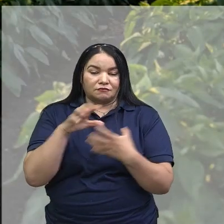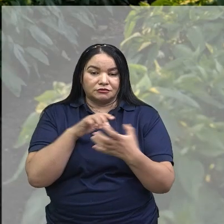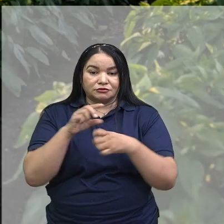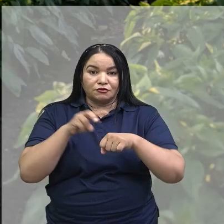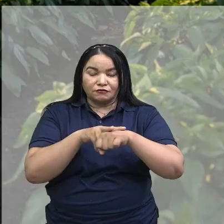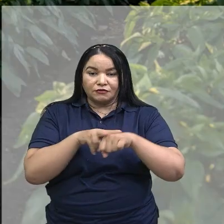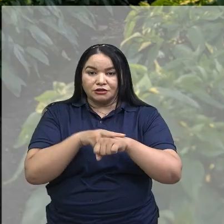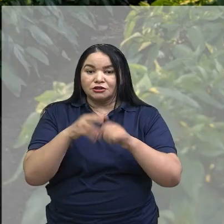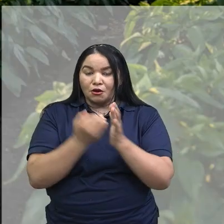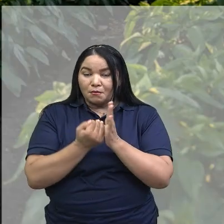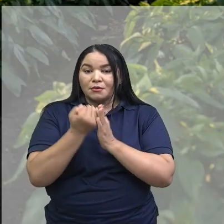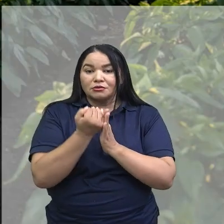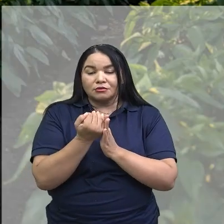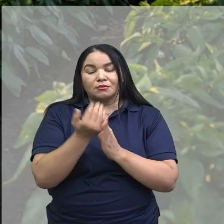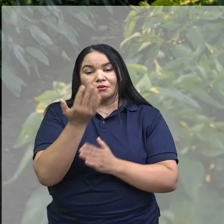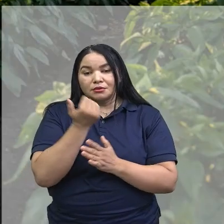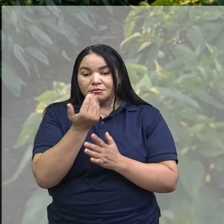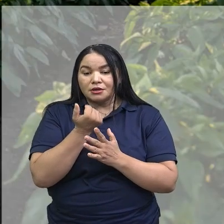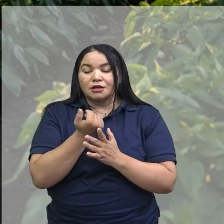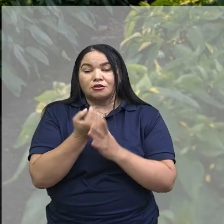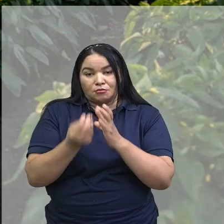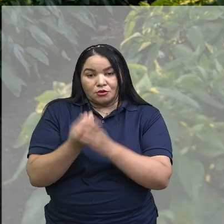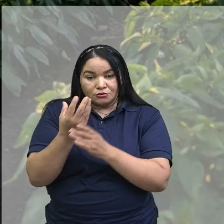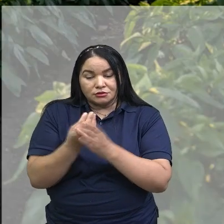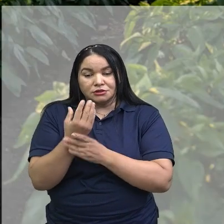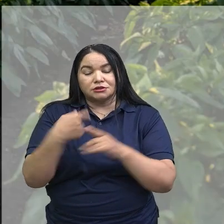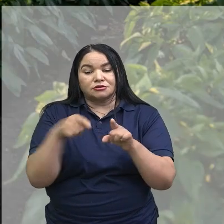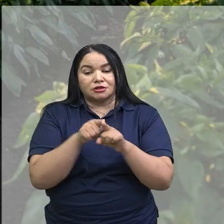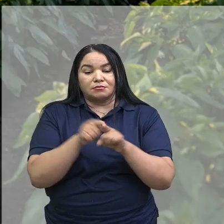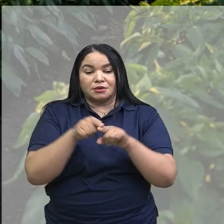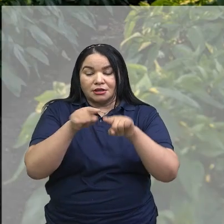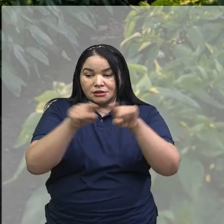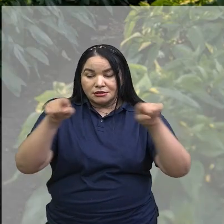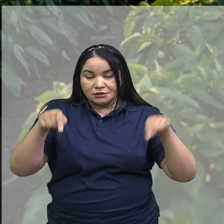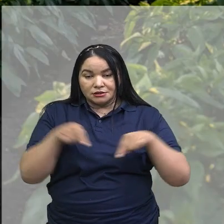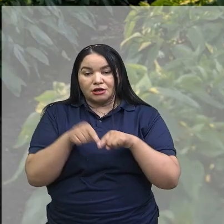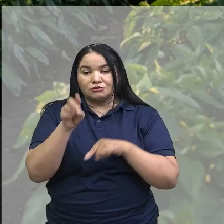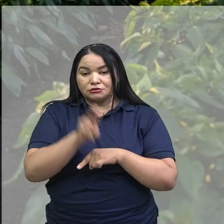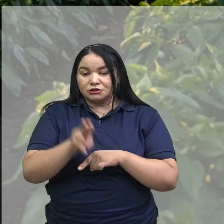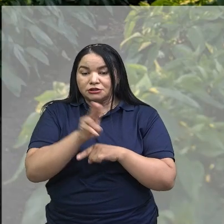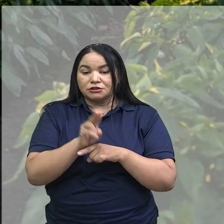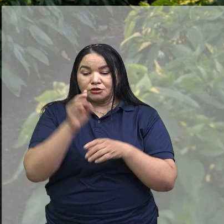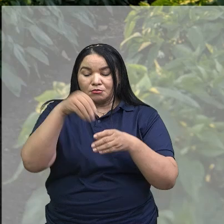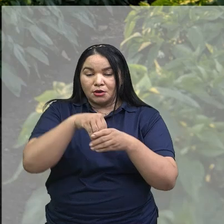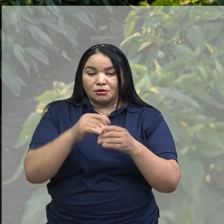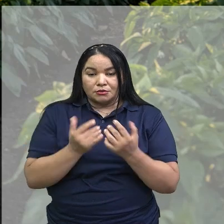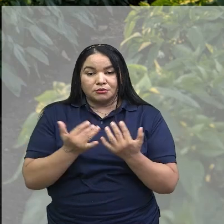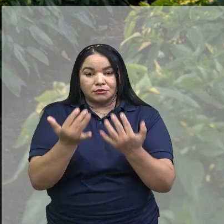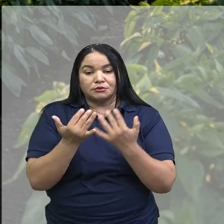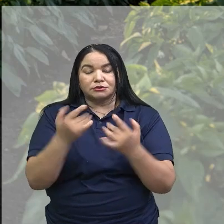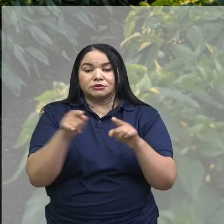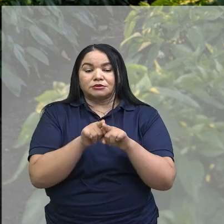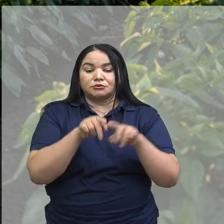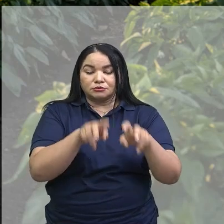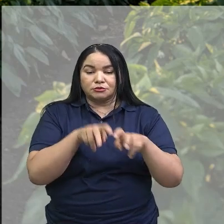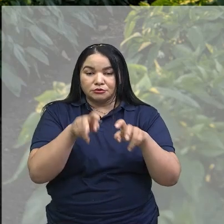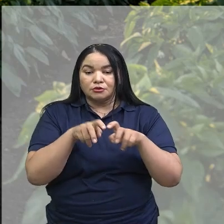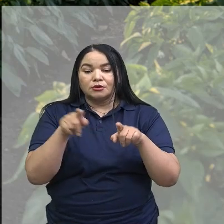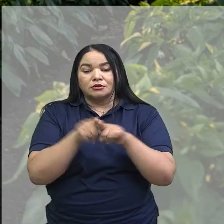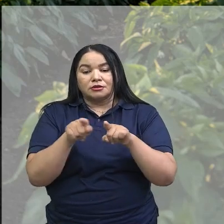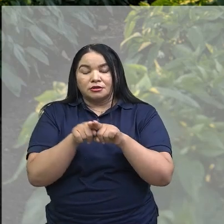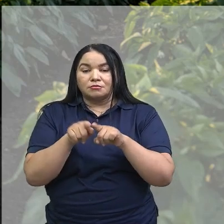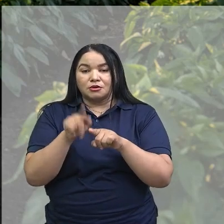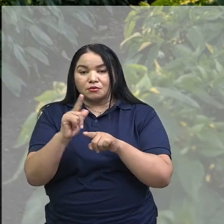a quantidade de alimentos produzidos e também as áreas que a gente utiliza para realizar atividade de agricultura e pecuária. Mas